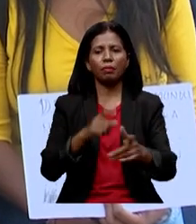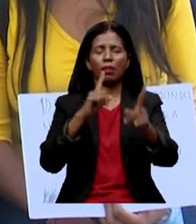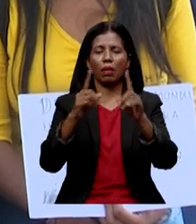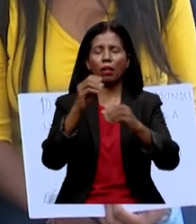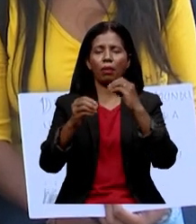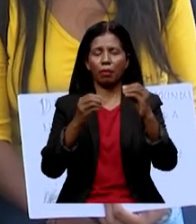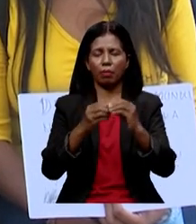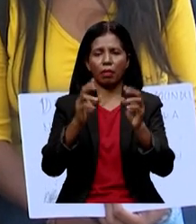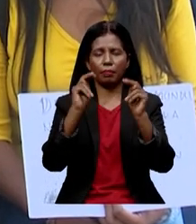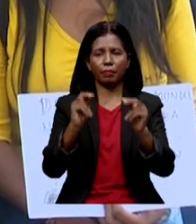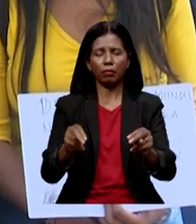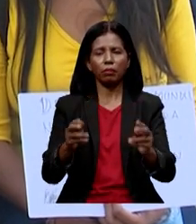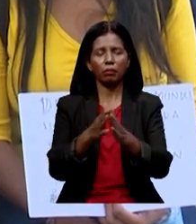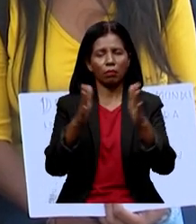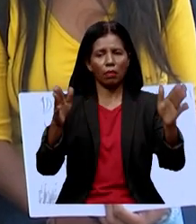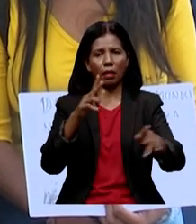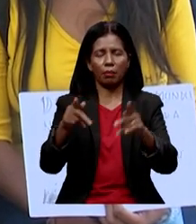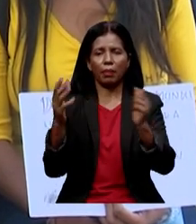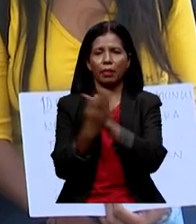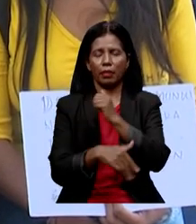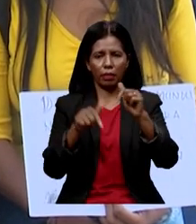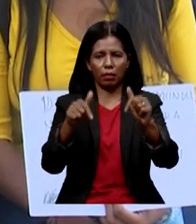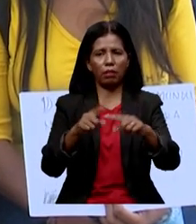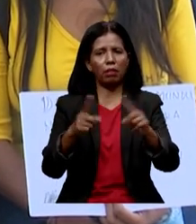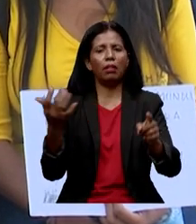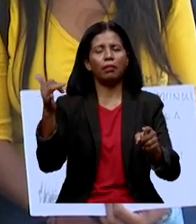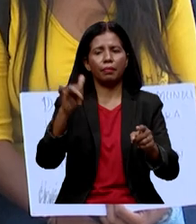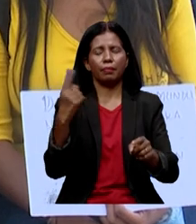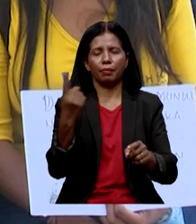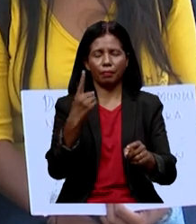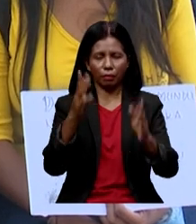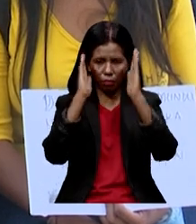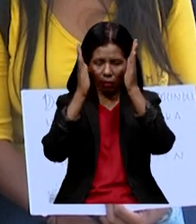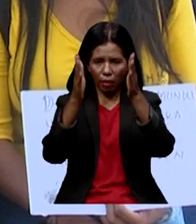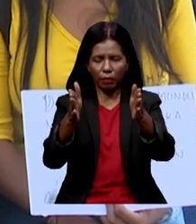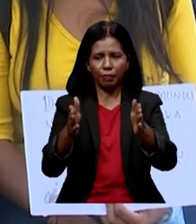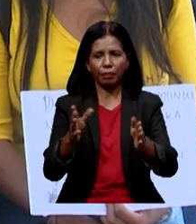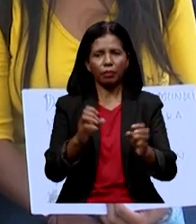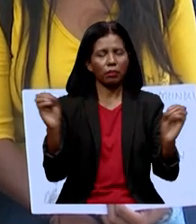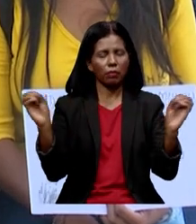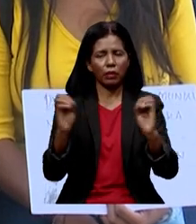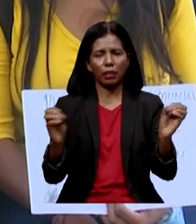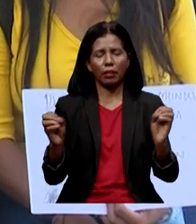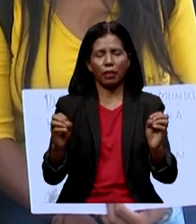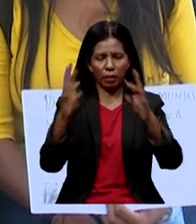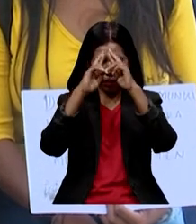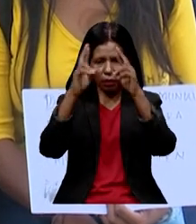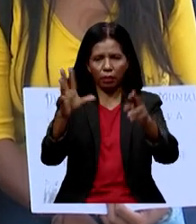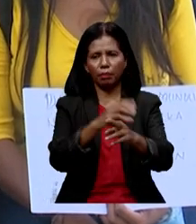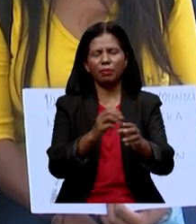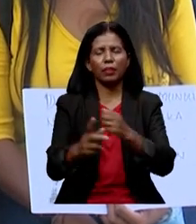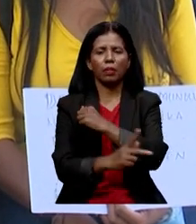ba interese komun, povu no raida nenian. Bai be siranafatin produz, Sirene imoral, kanten explorador, no halo